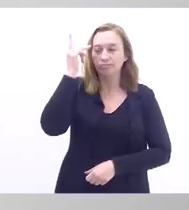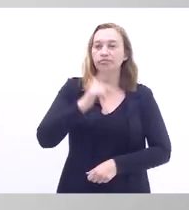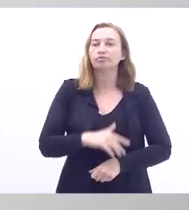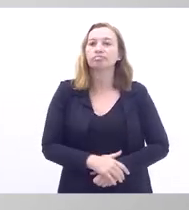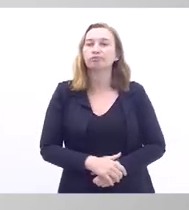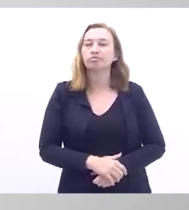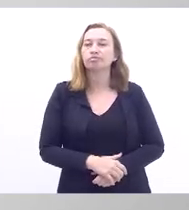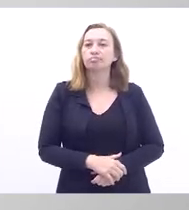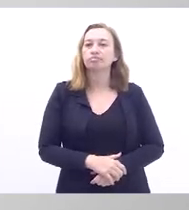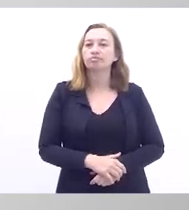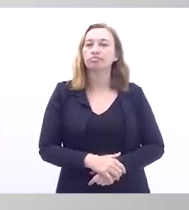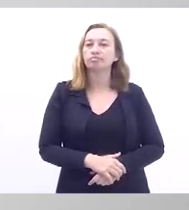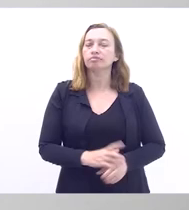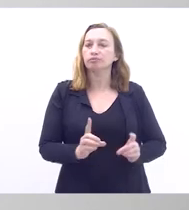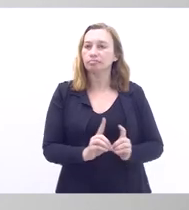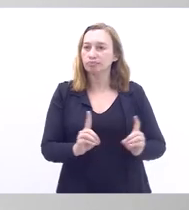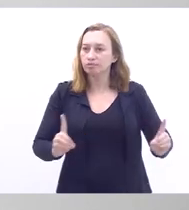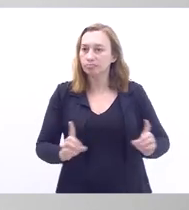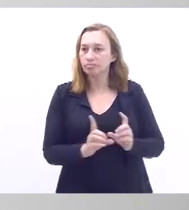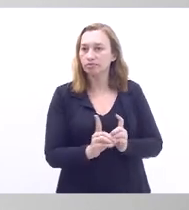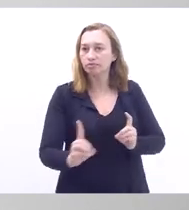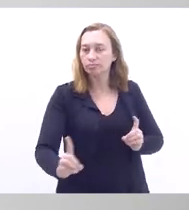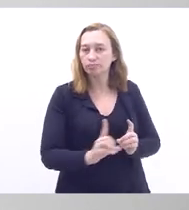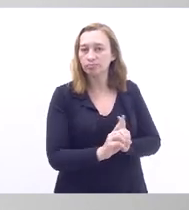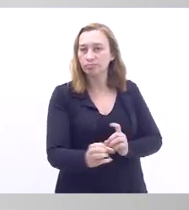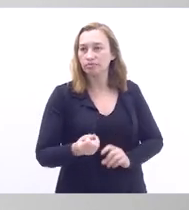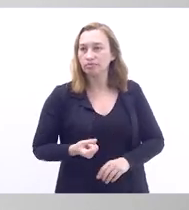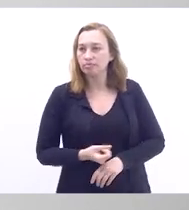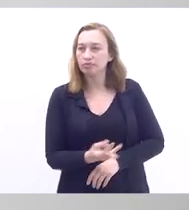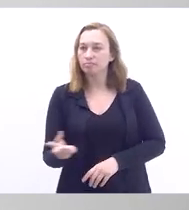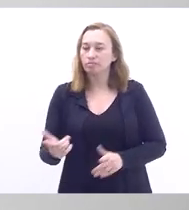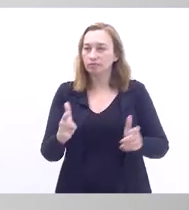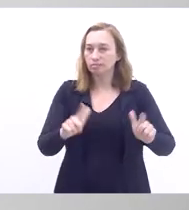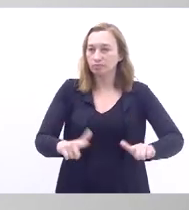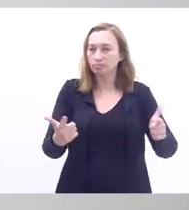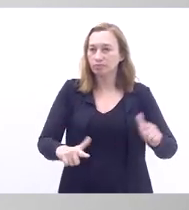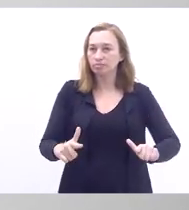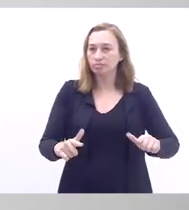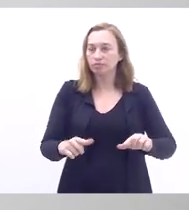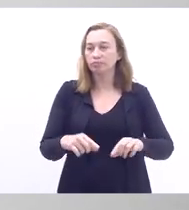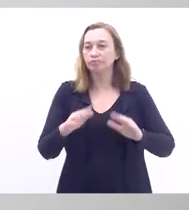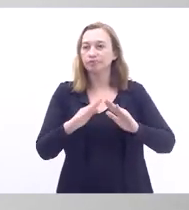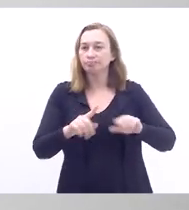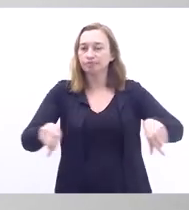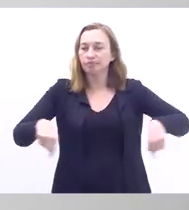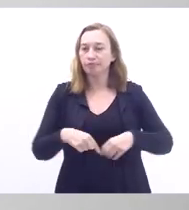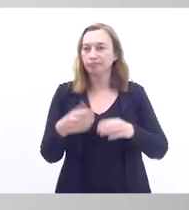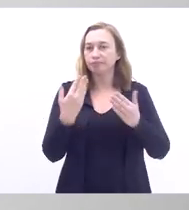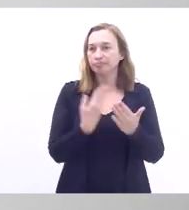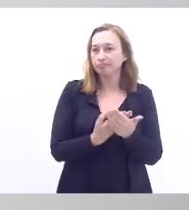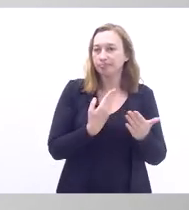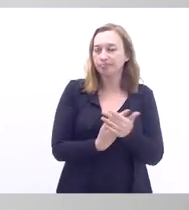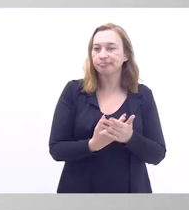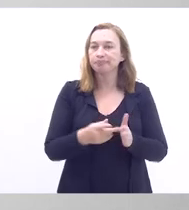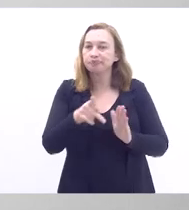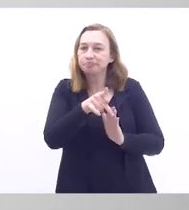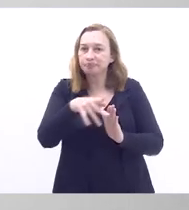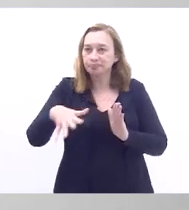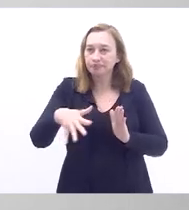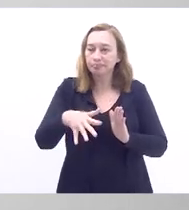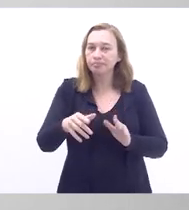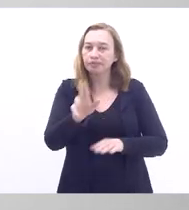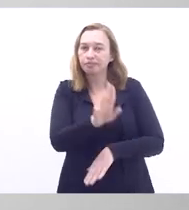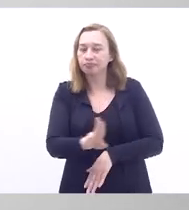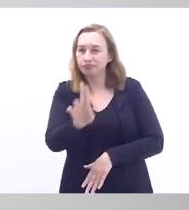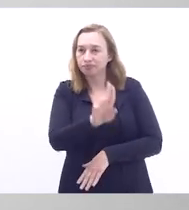essa distância mínima logicamente estabelecer a quantidade de espaço dentro da sala de aula dentro desse produto o couro